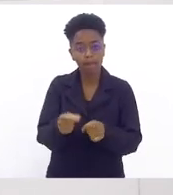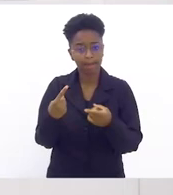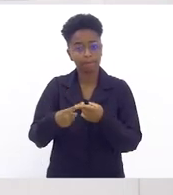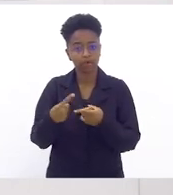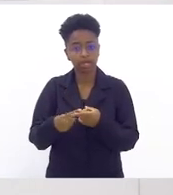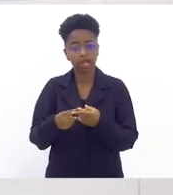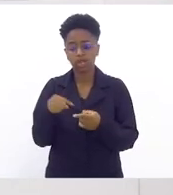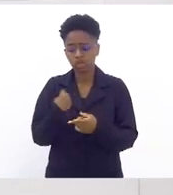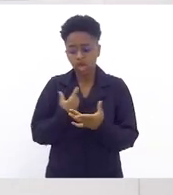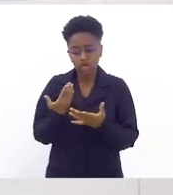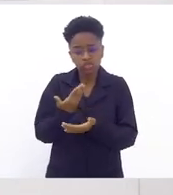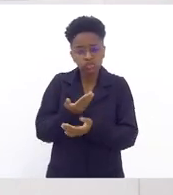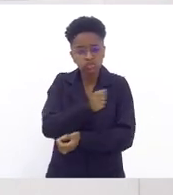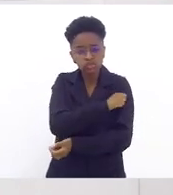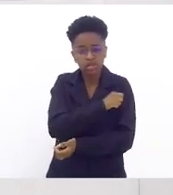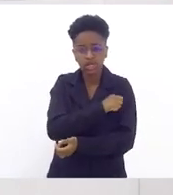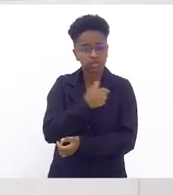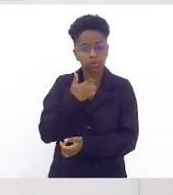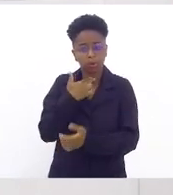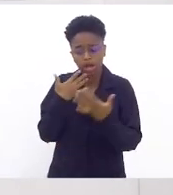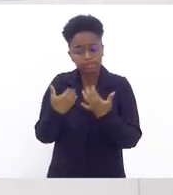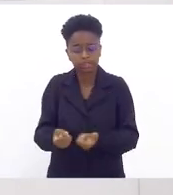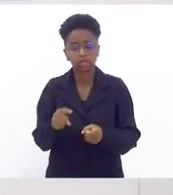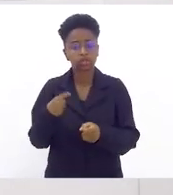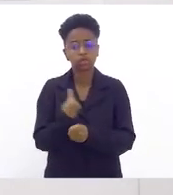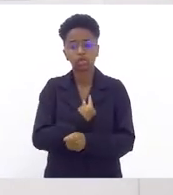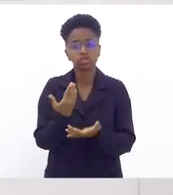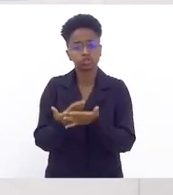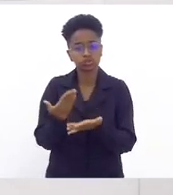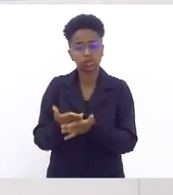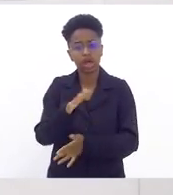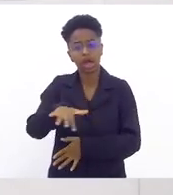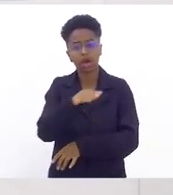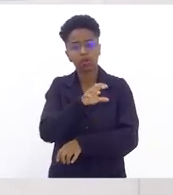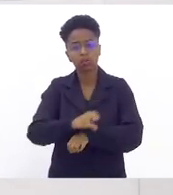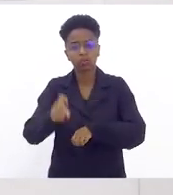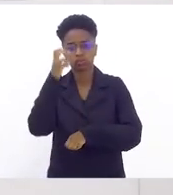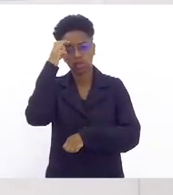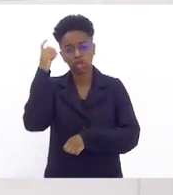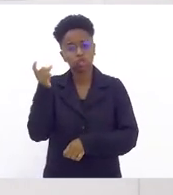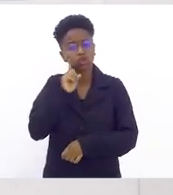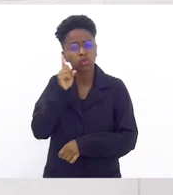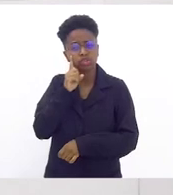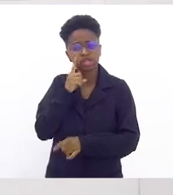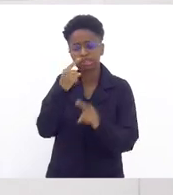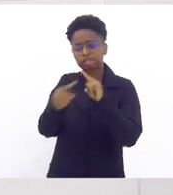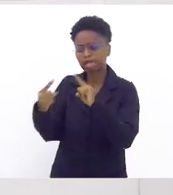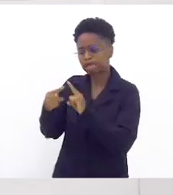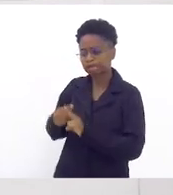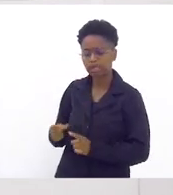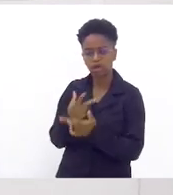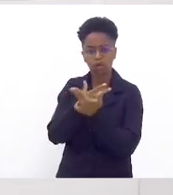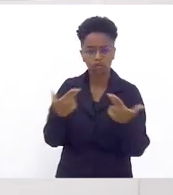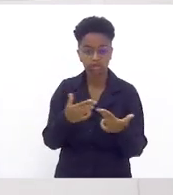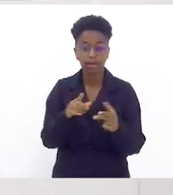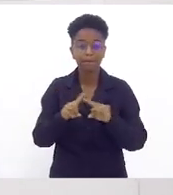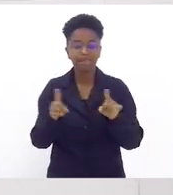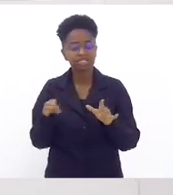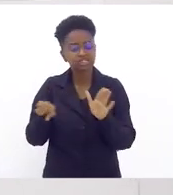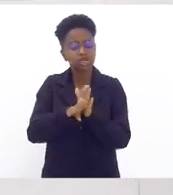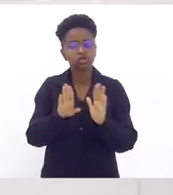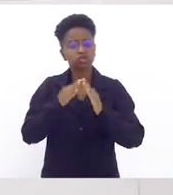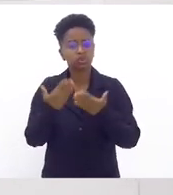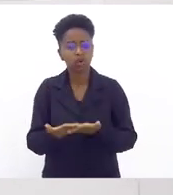gente quer estudante a gente principalmente que é estudante da cultura que é tudo negado pra gente no dia a dia chegar numa escola que a gente pega uma chuva